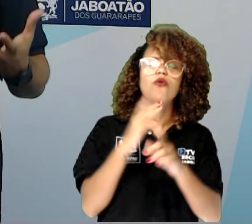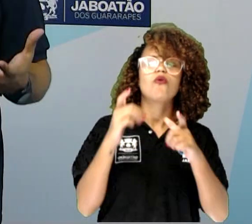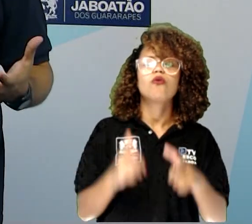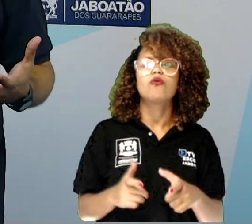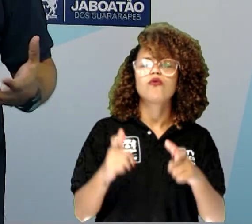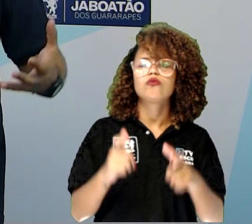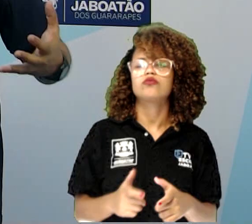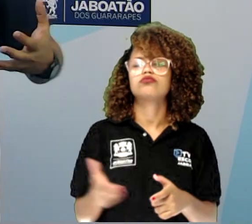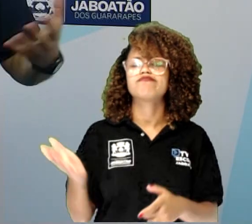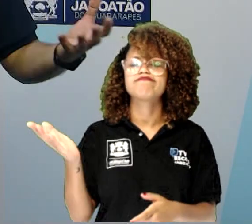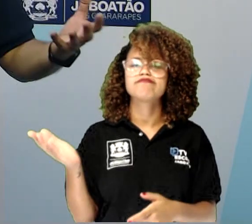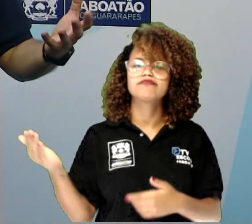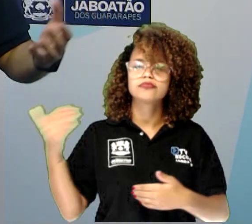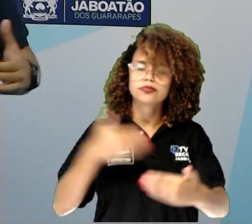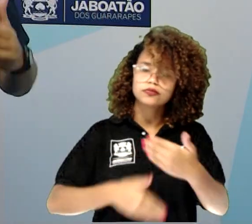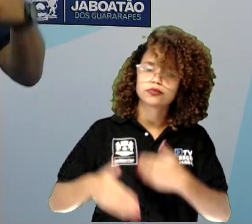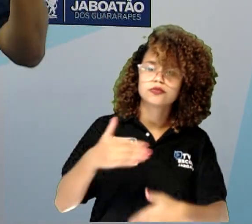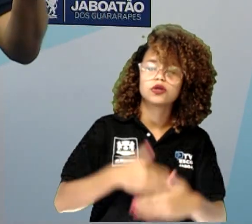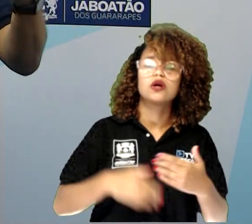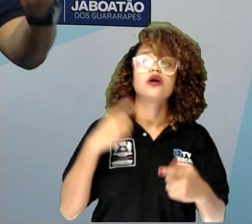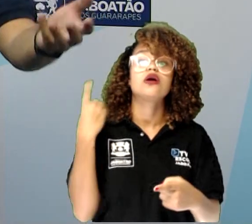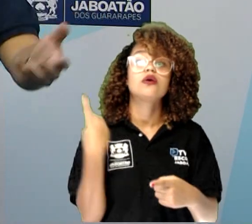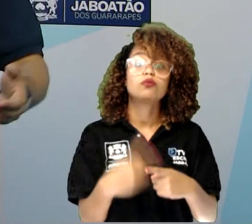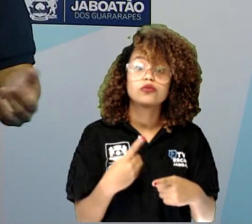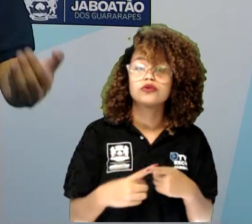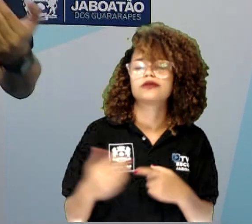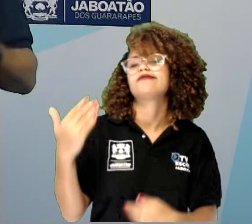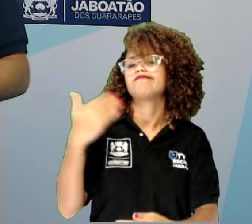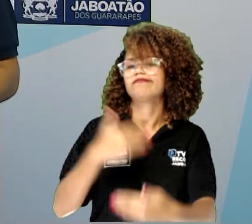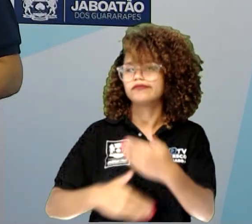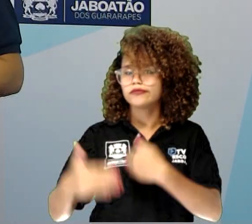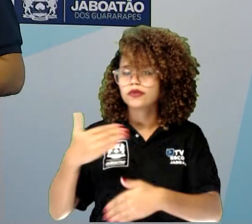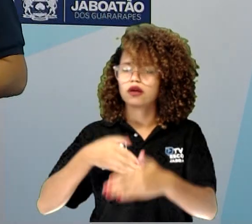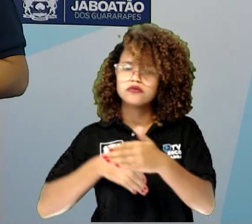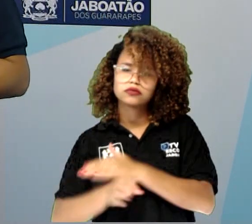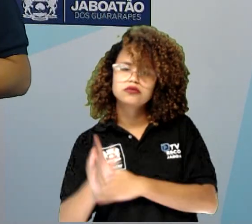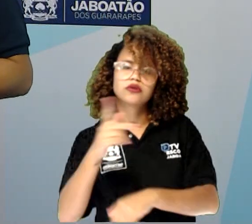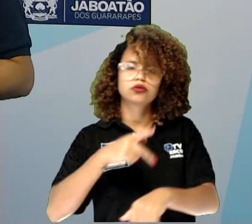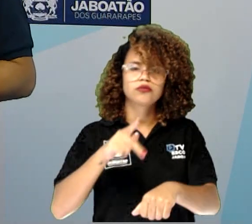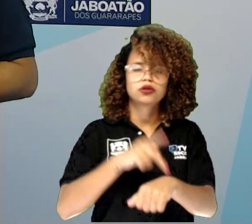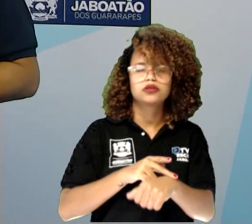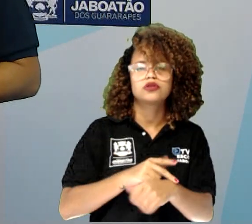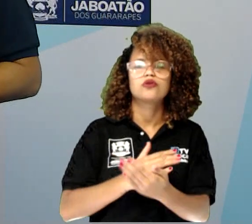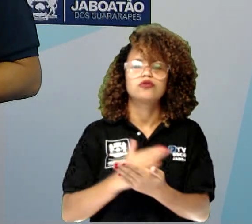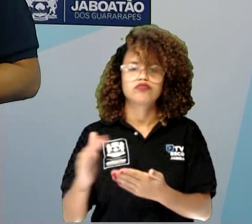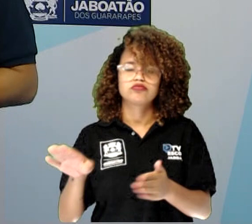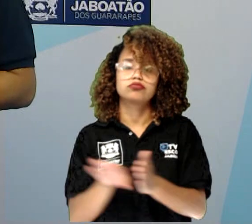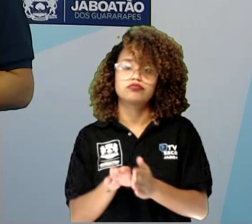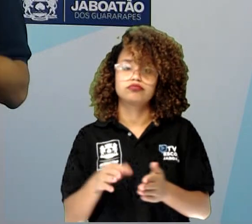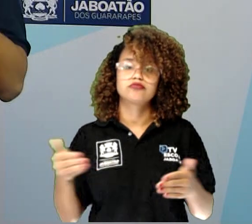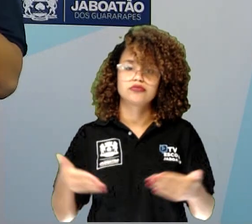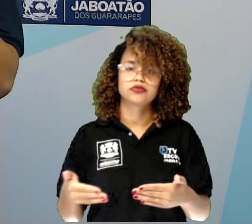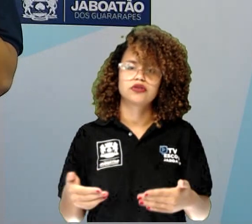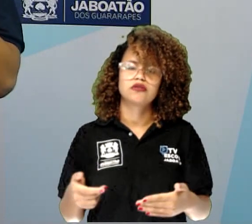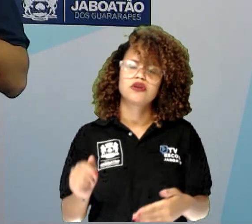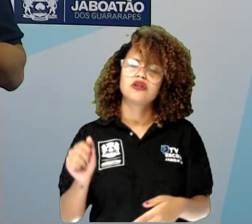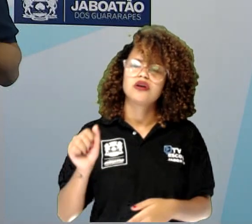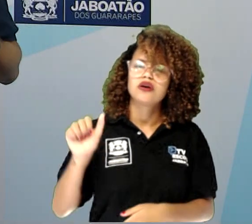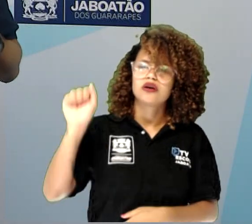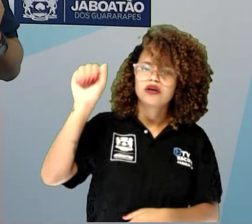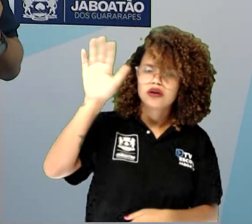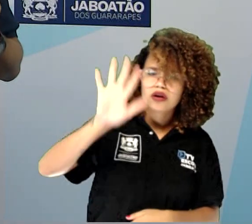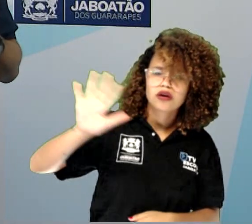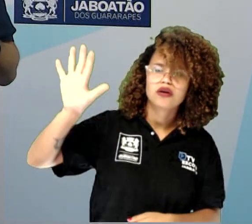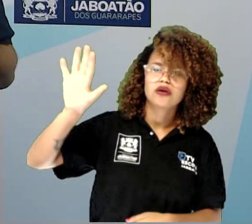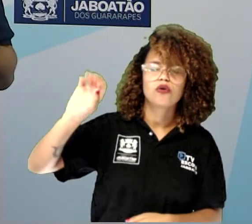onde eles vêm e principalmente por que eles saem dos seus países e acabam chegando aqui no Brasil. Será que eles vêm da África? Será que são